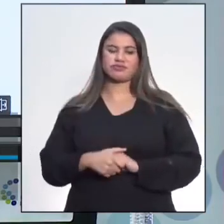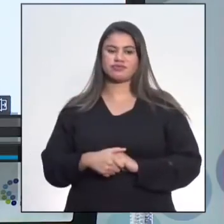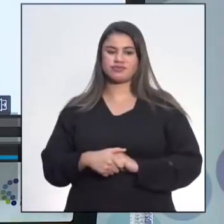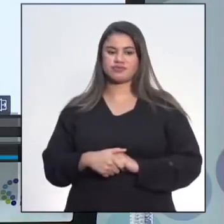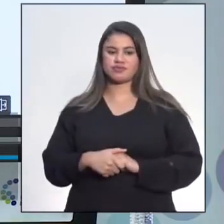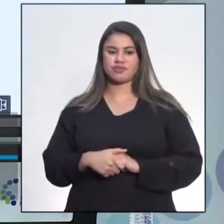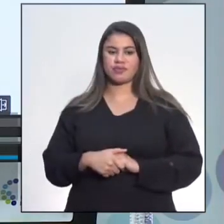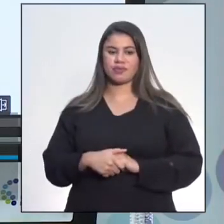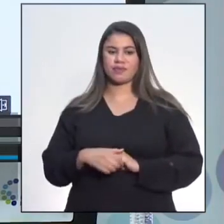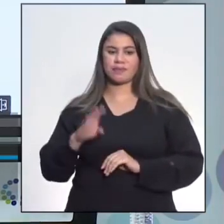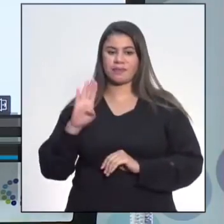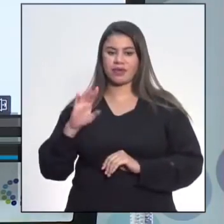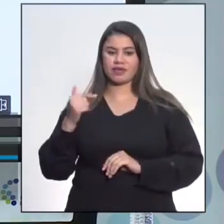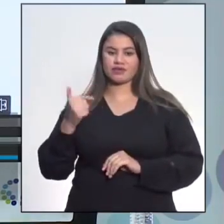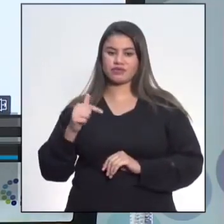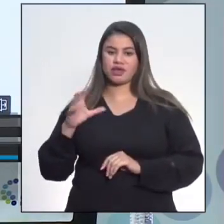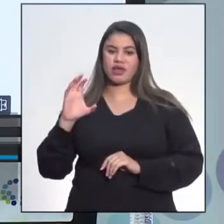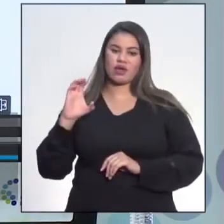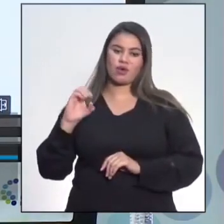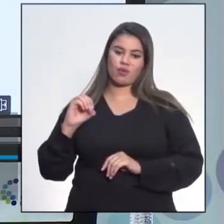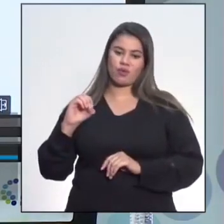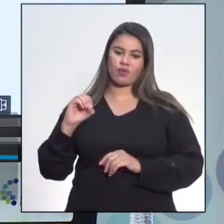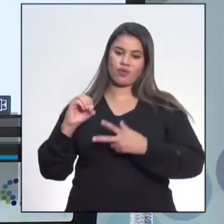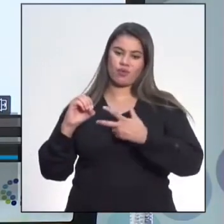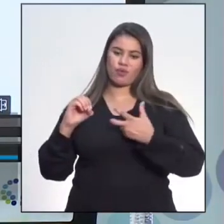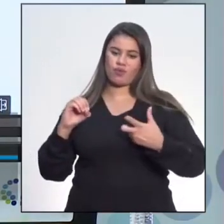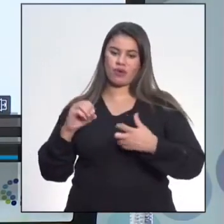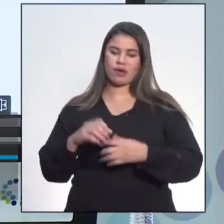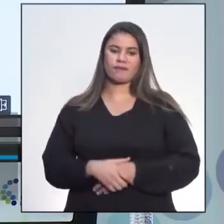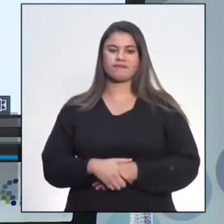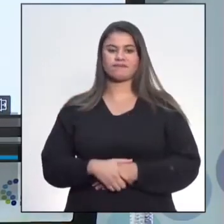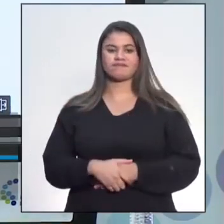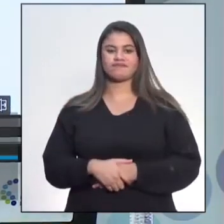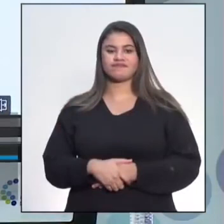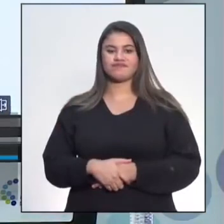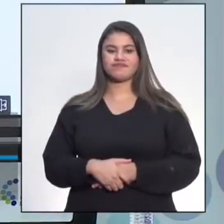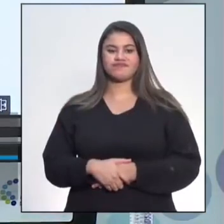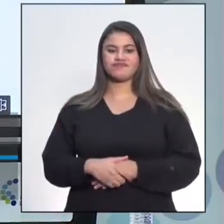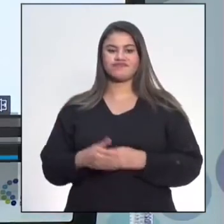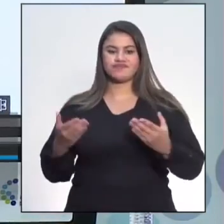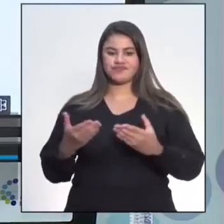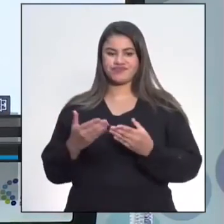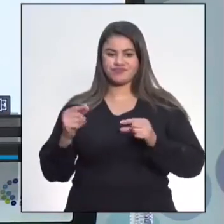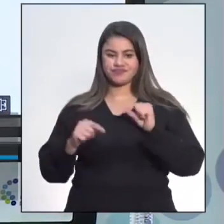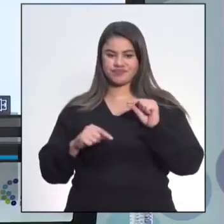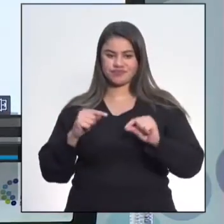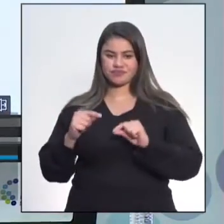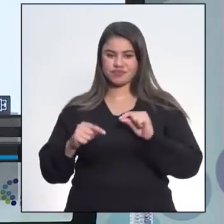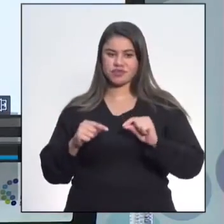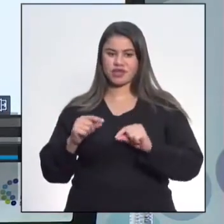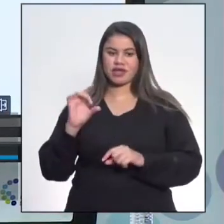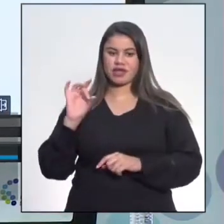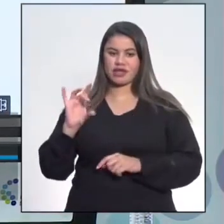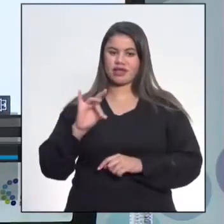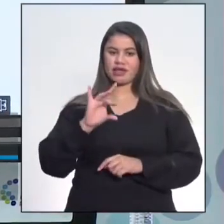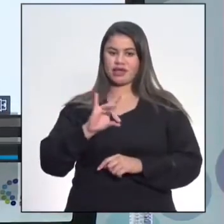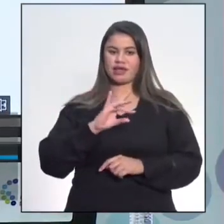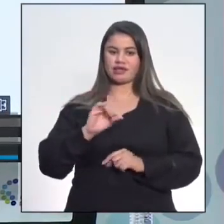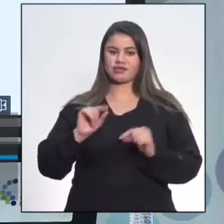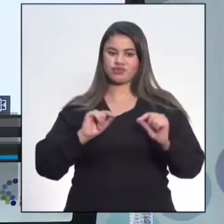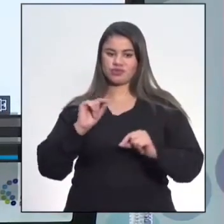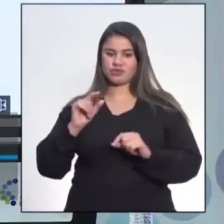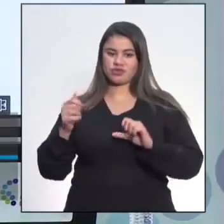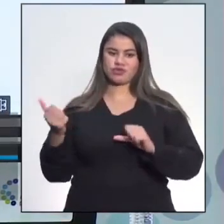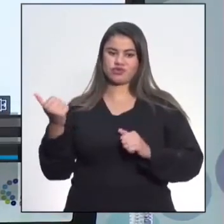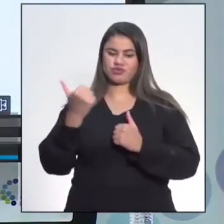b, professora? Não tem, então o b vale 0. Pois bem, agora eu vou multiplicar cada ponto pelo -5. Então,